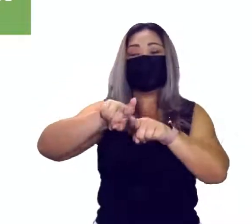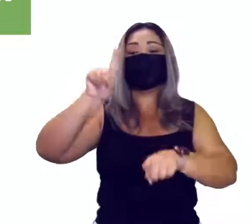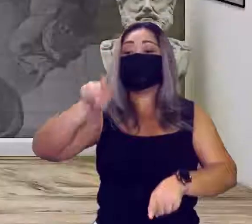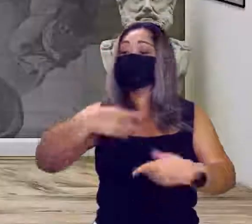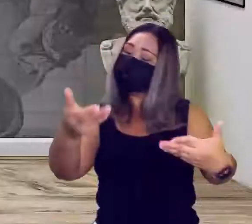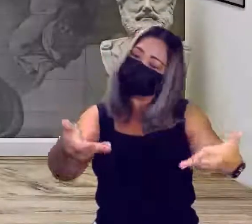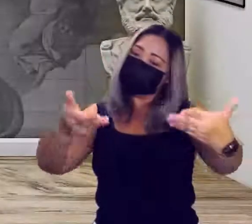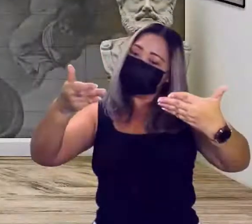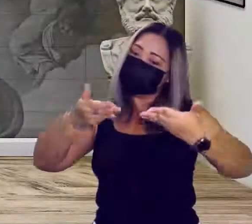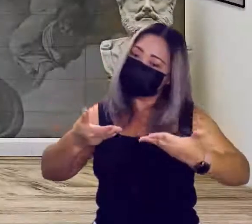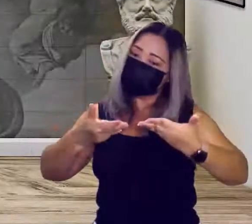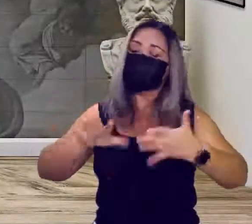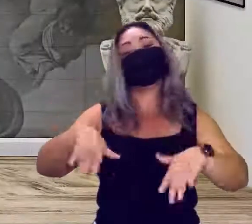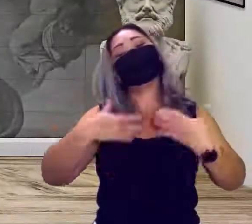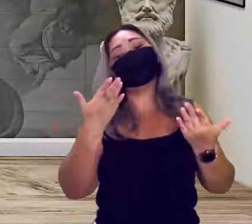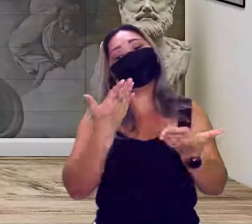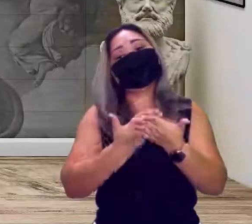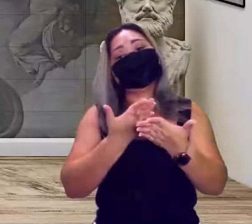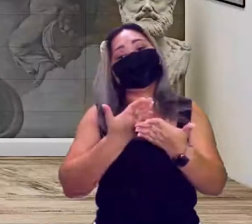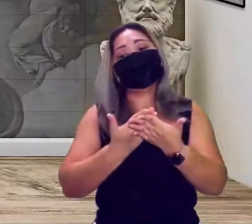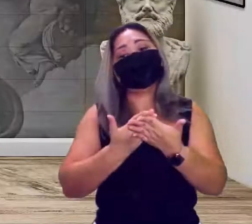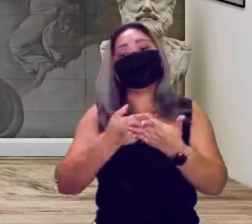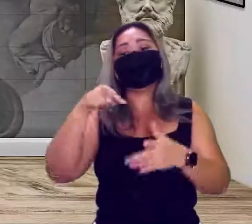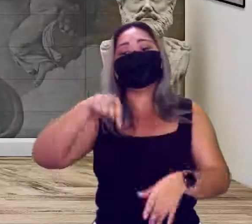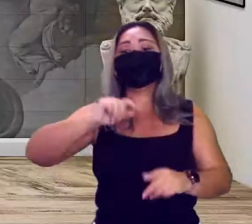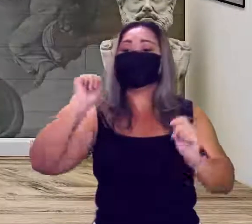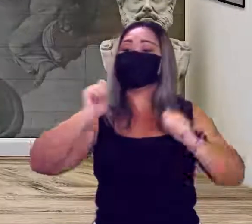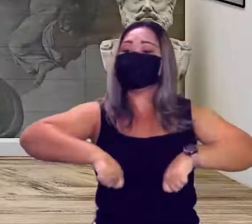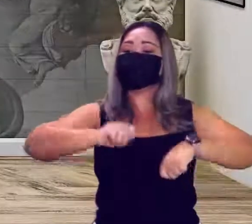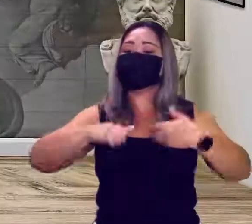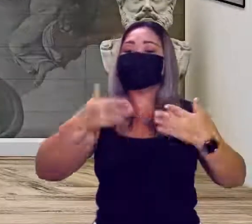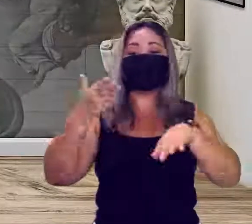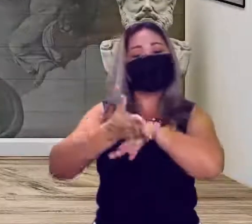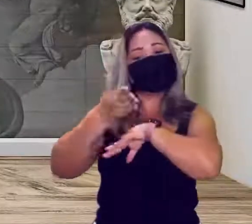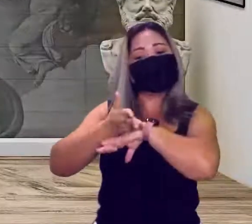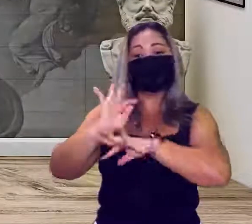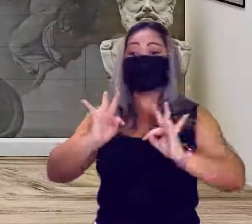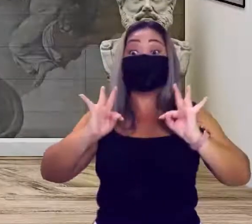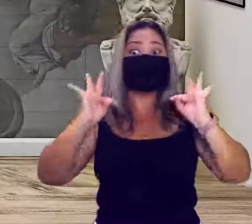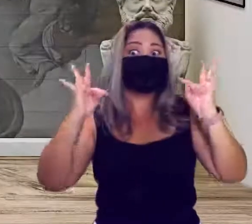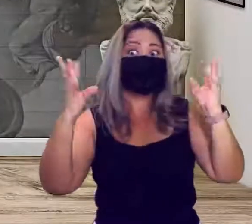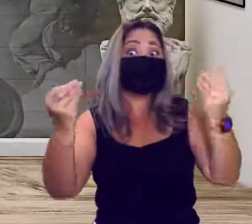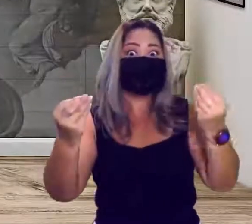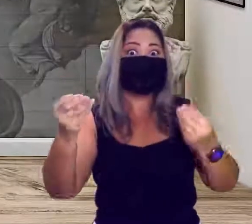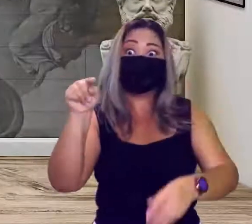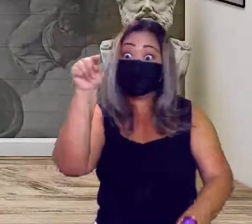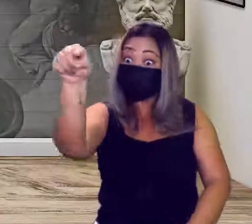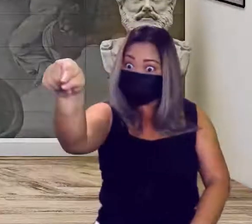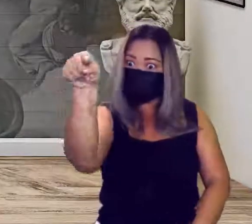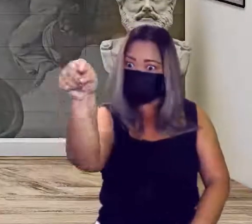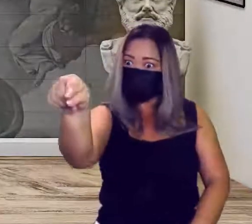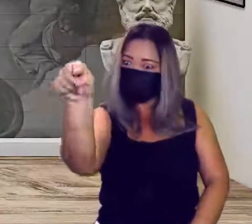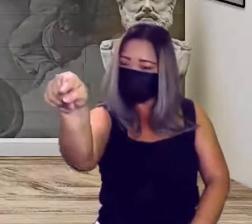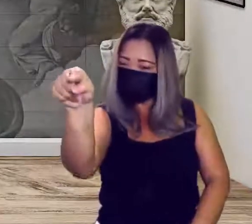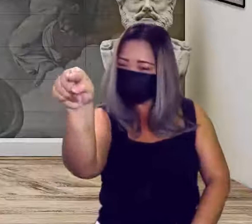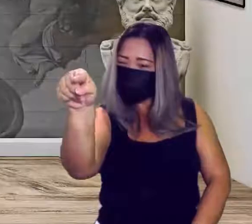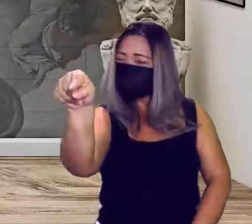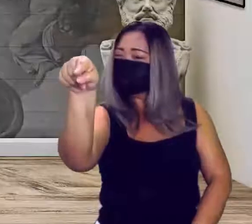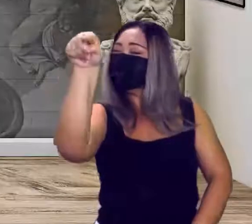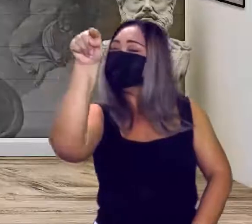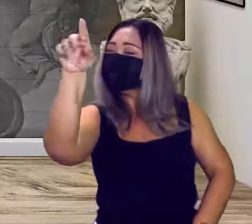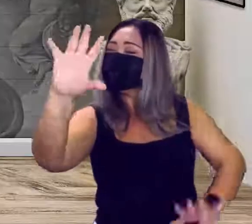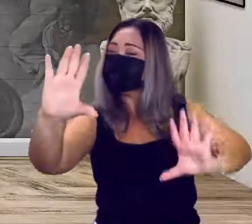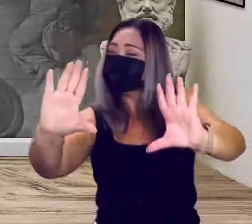sejam bem-vindos, né, para essa aula, para que podemos participar, todos, tá? Não sou eu, é você mesmo. Sai aí